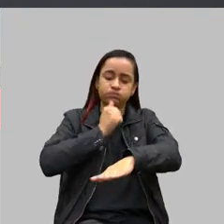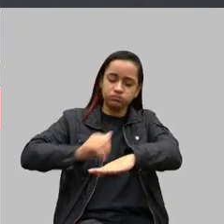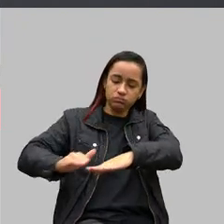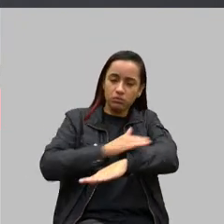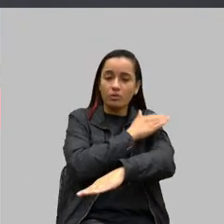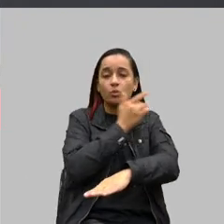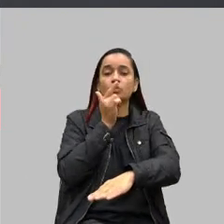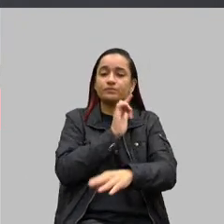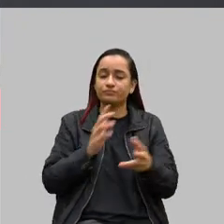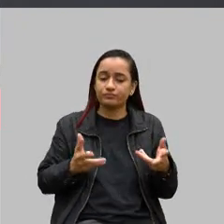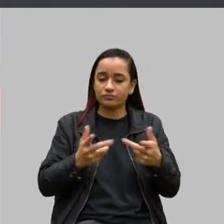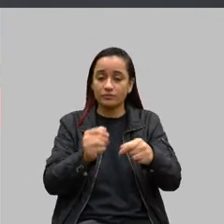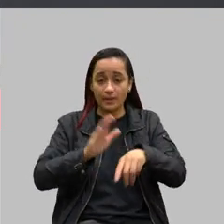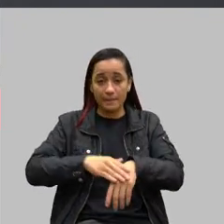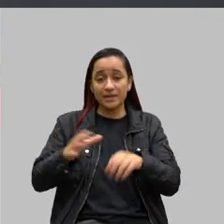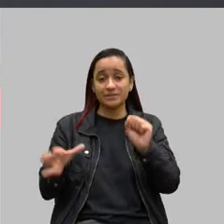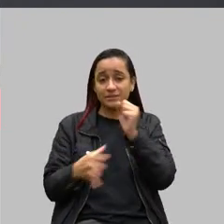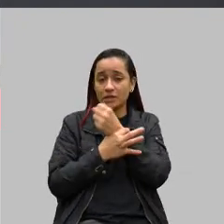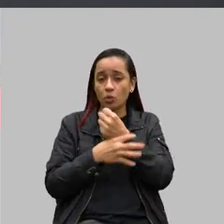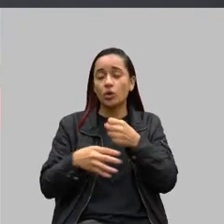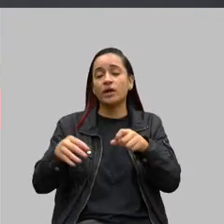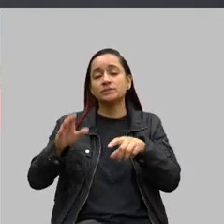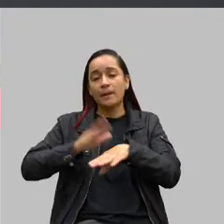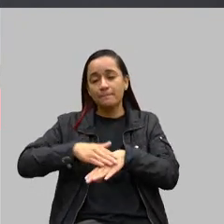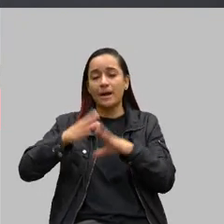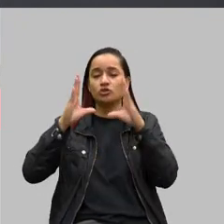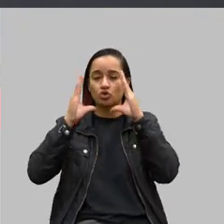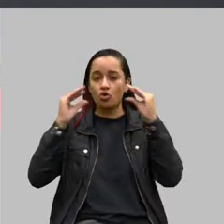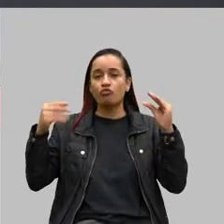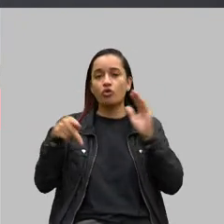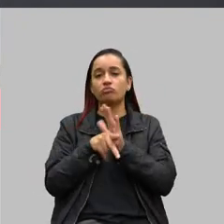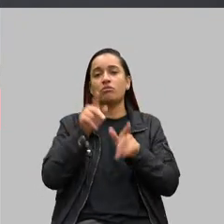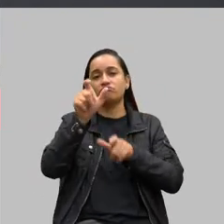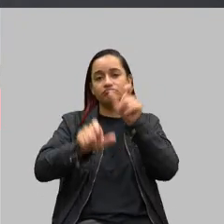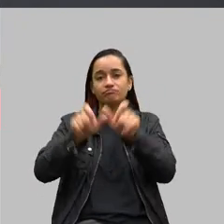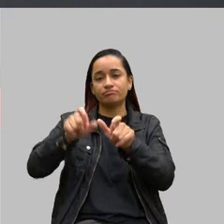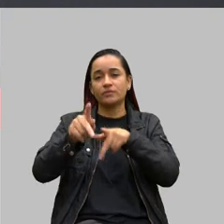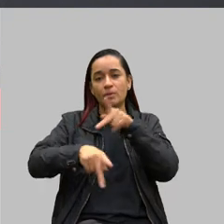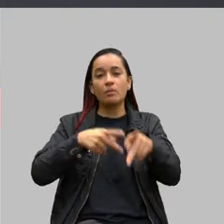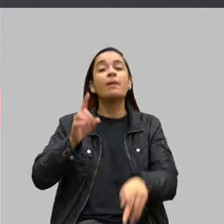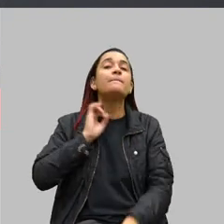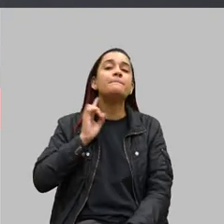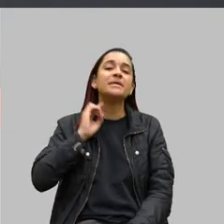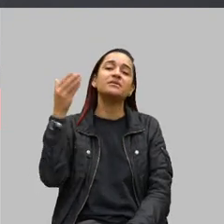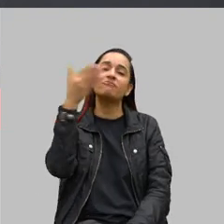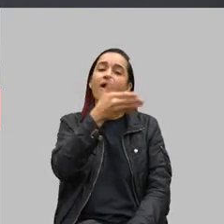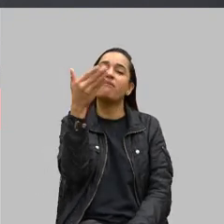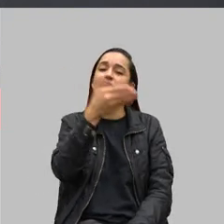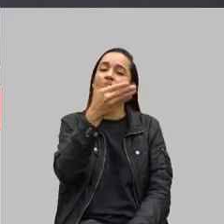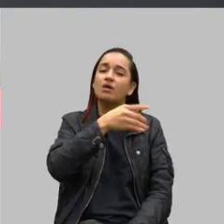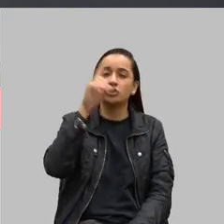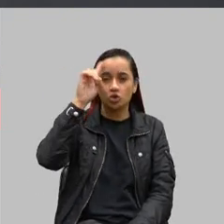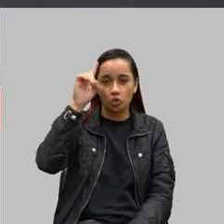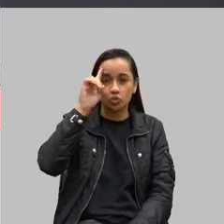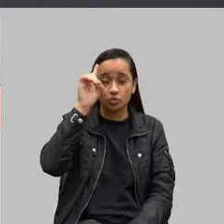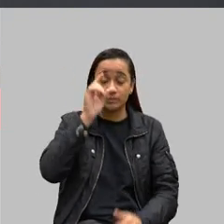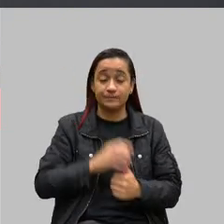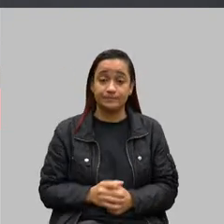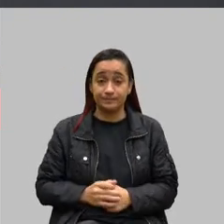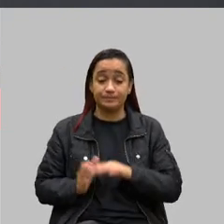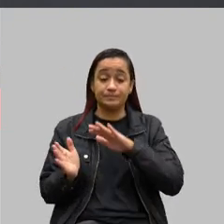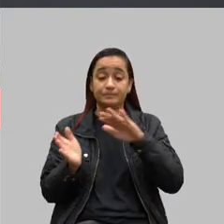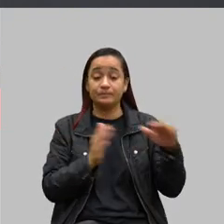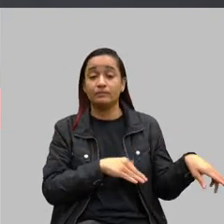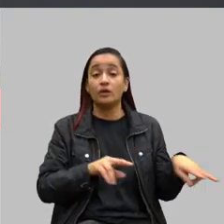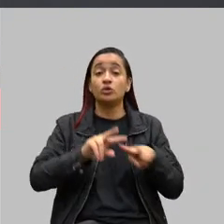né mais conforto para pros mineiros que trafegam diariamente na 424 eh em relação ao transporte